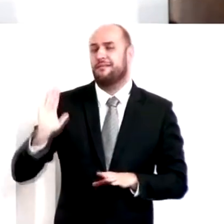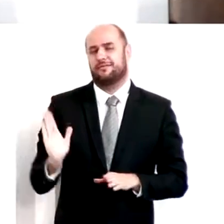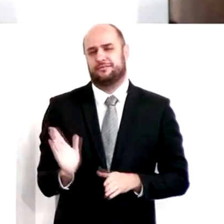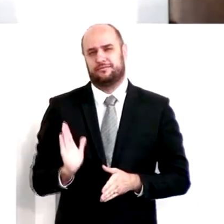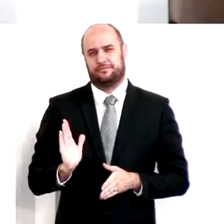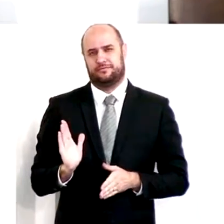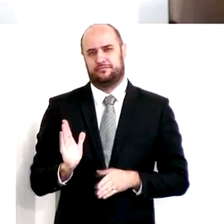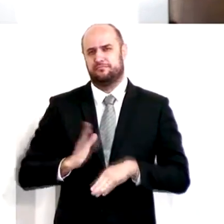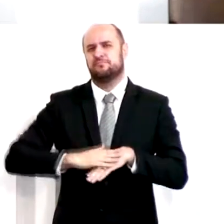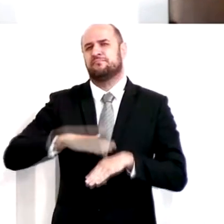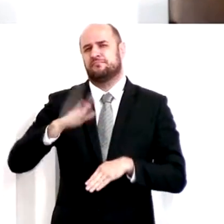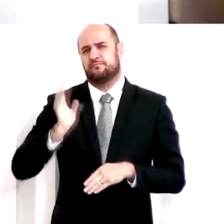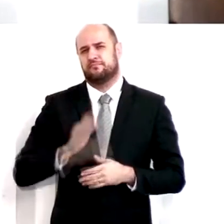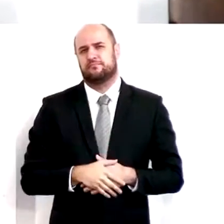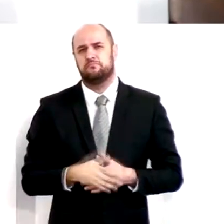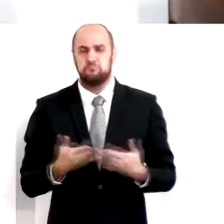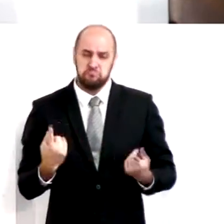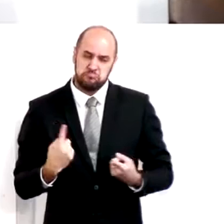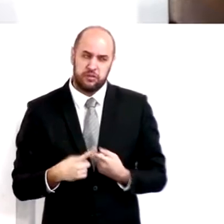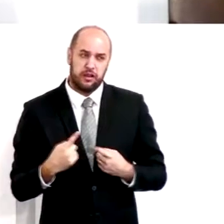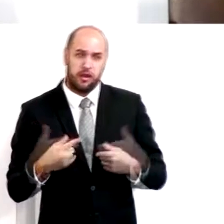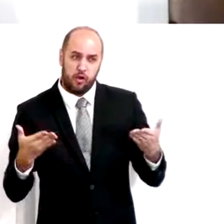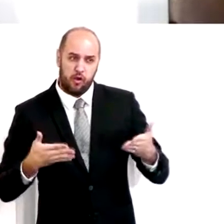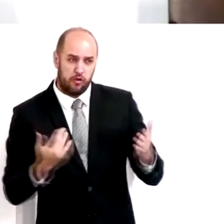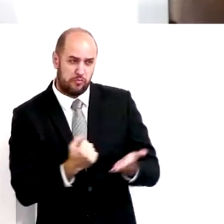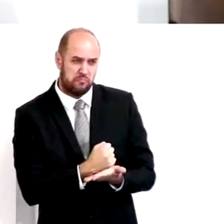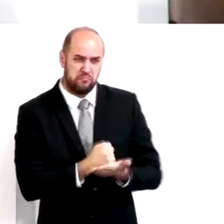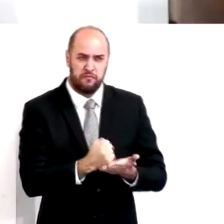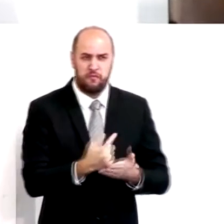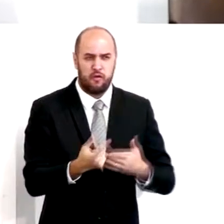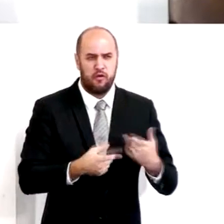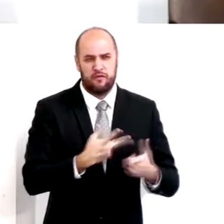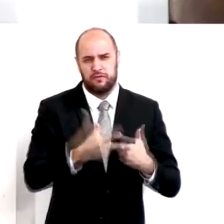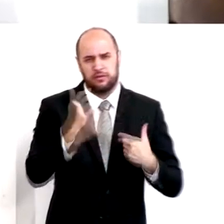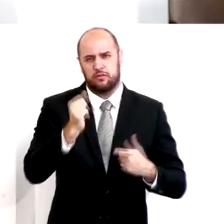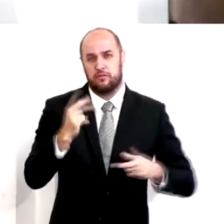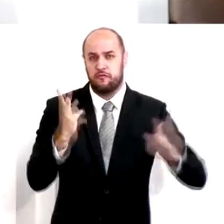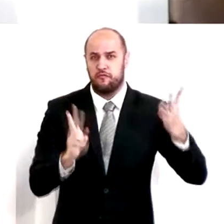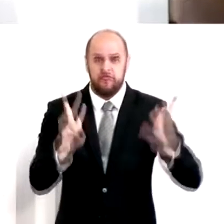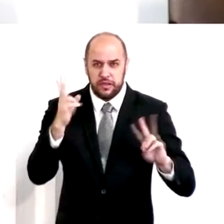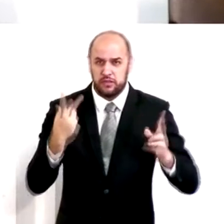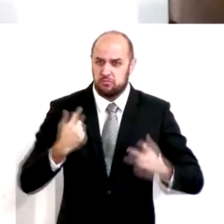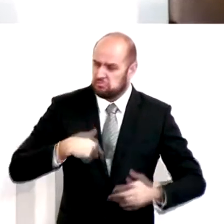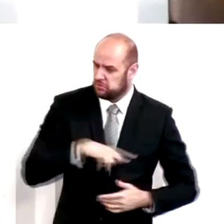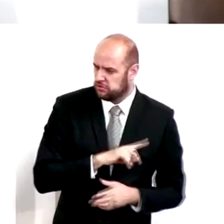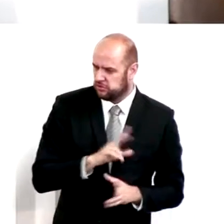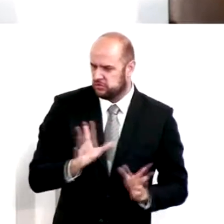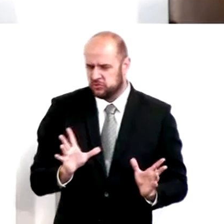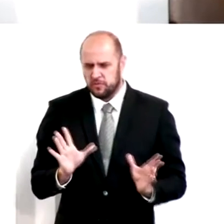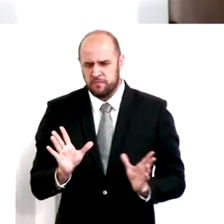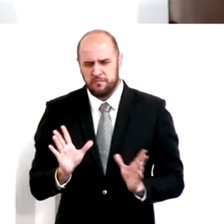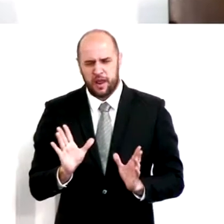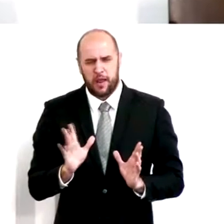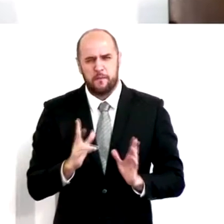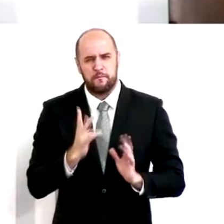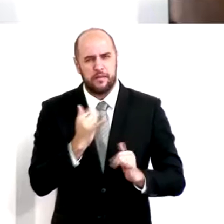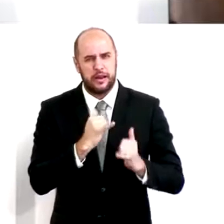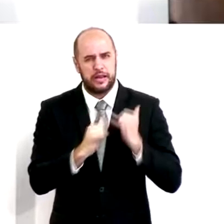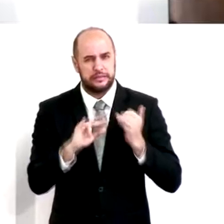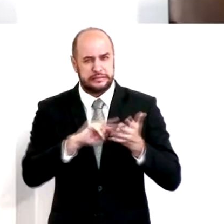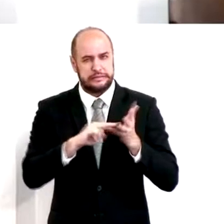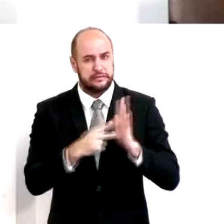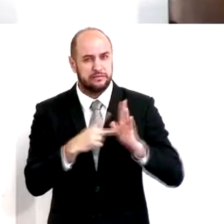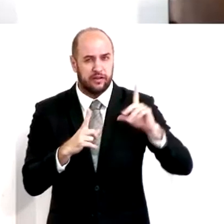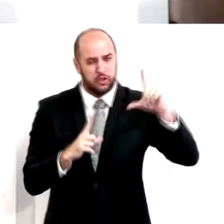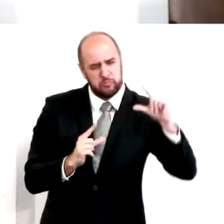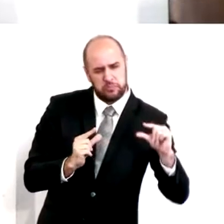passa, vem outras vitórias. Então, vitória para nós diminuiu um pouquinho de sentido,